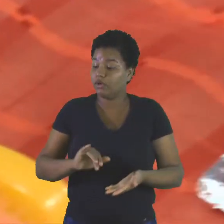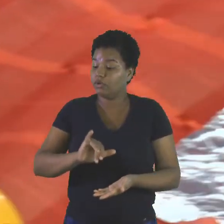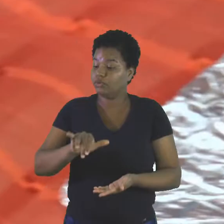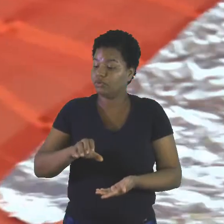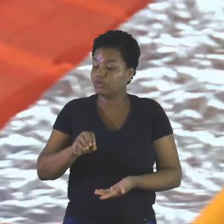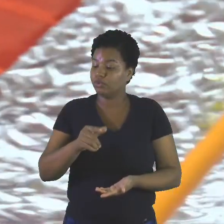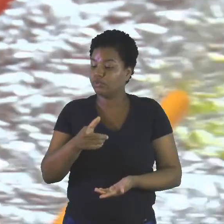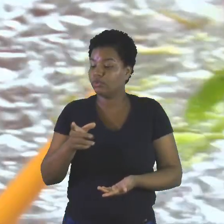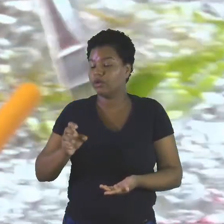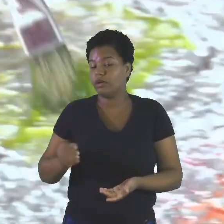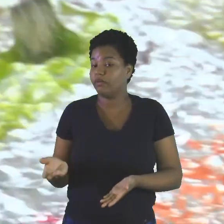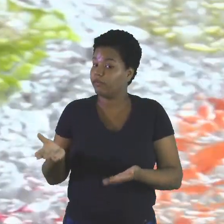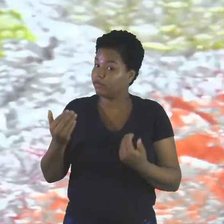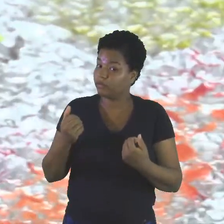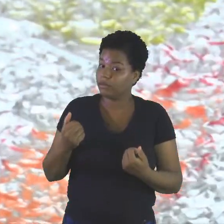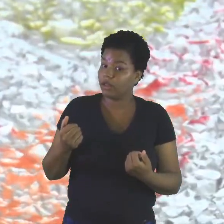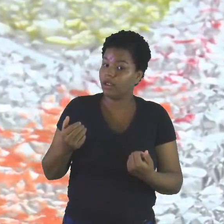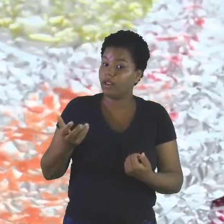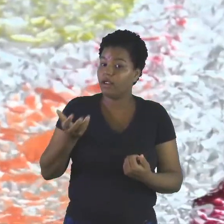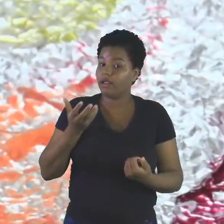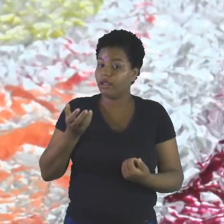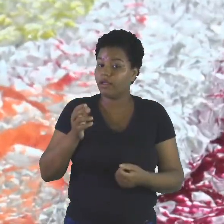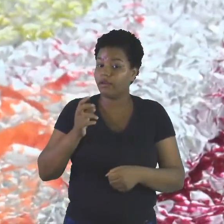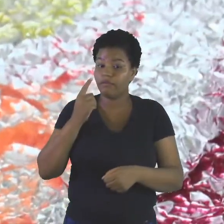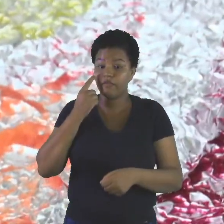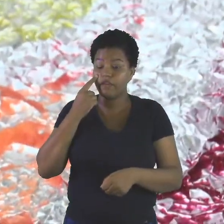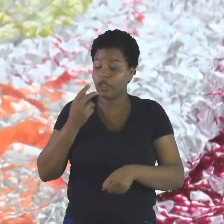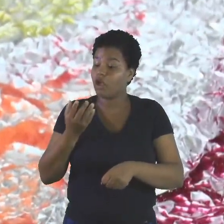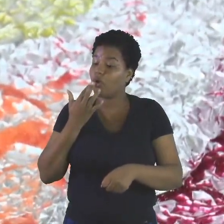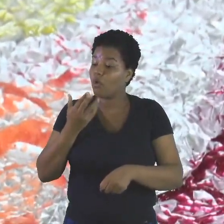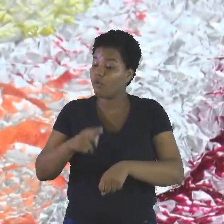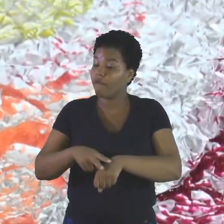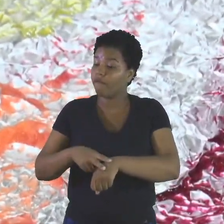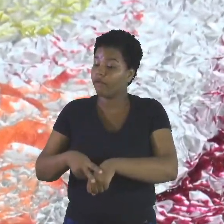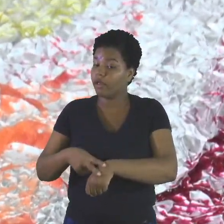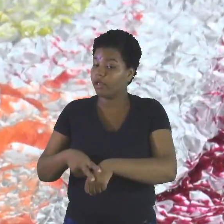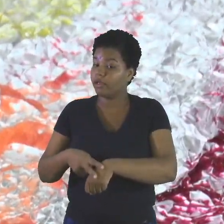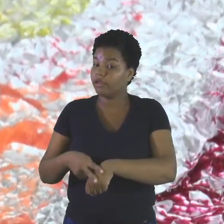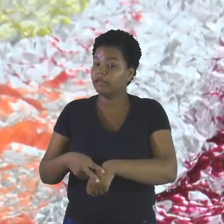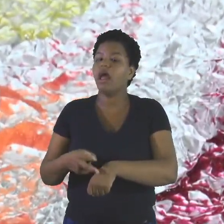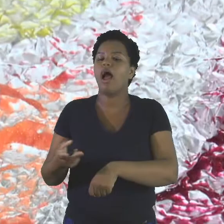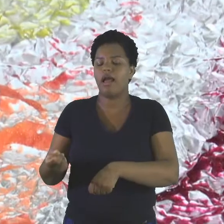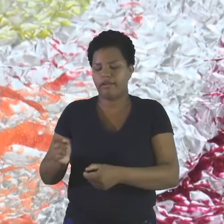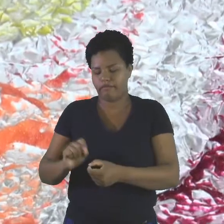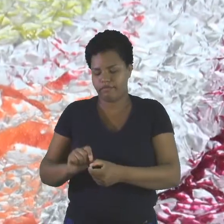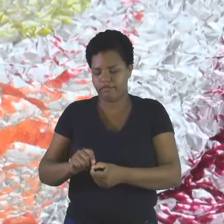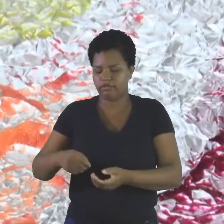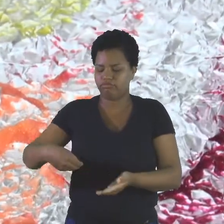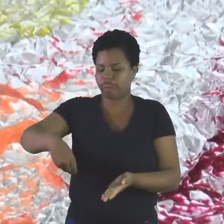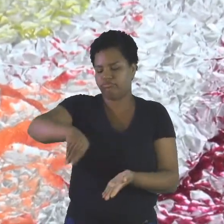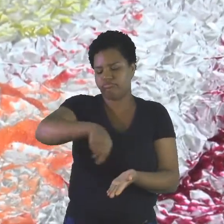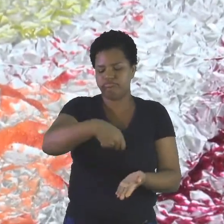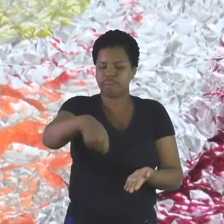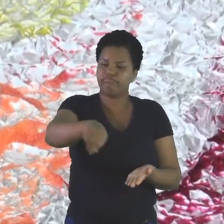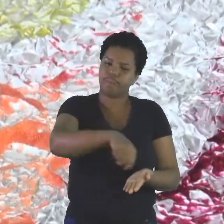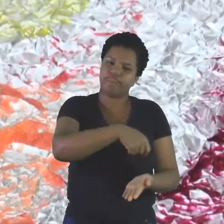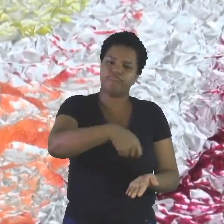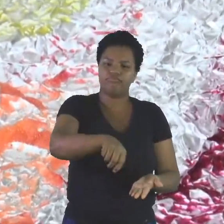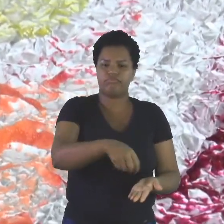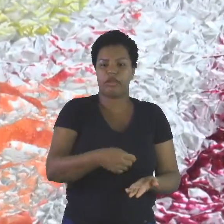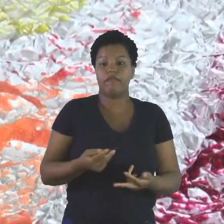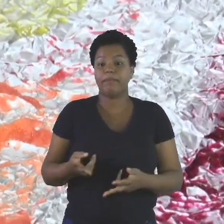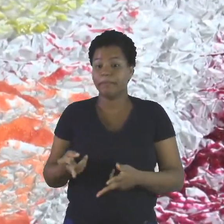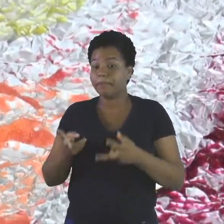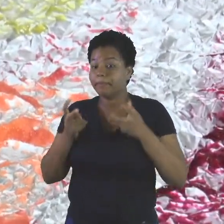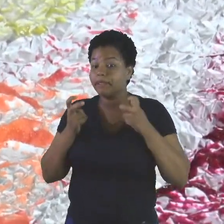João vamos lá quero ver agora com a cor verde e o João vai utilizar a cor verde e ele vai